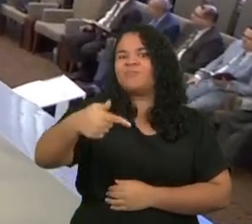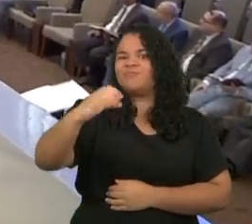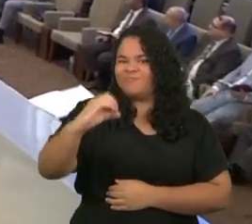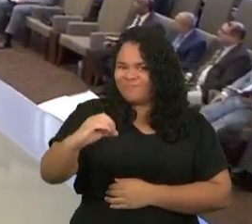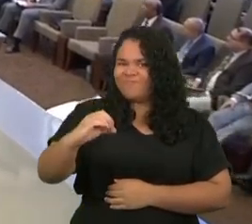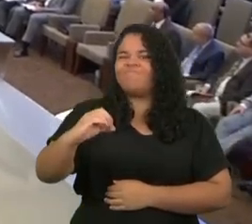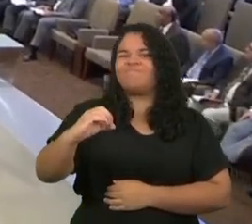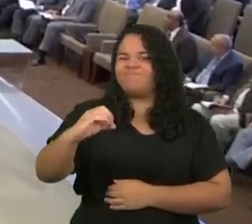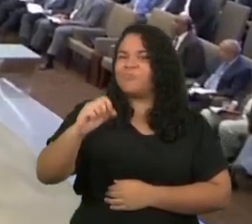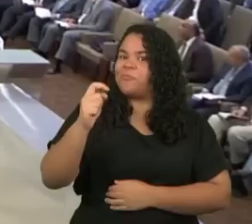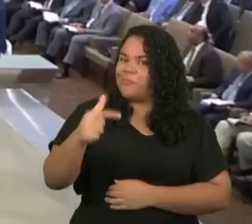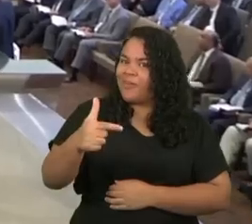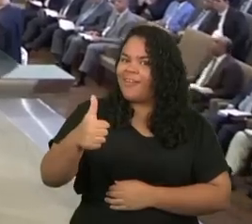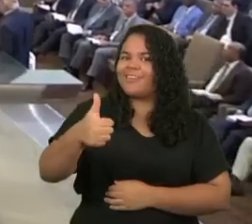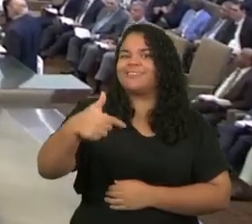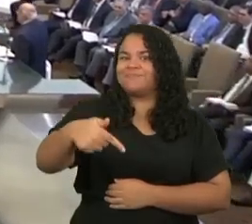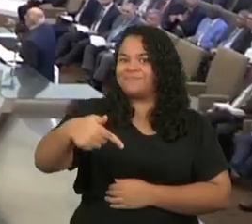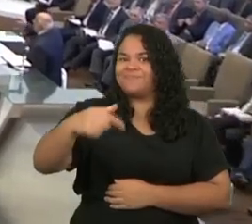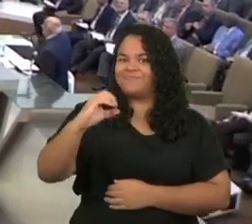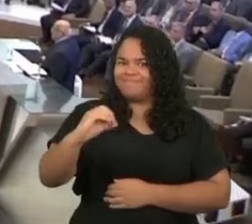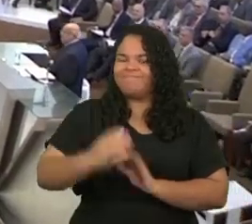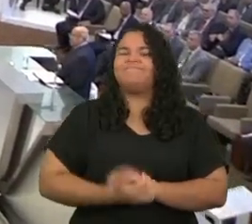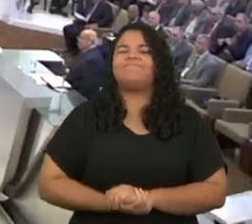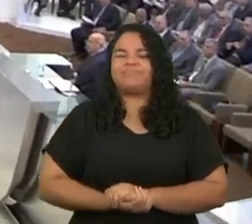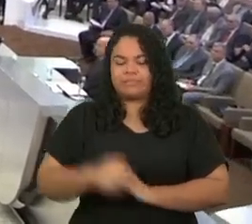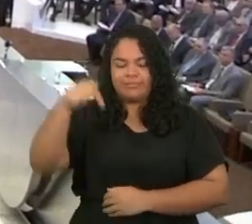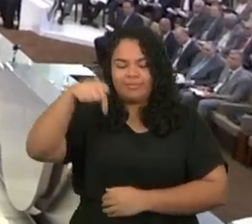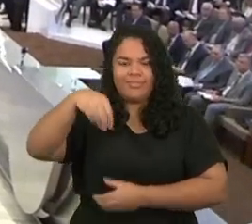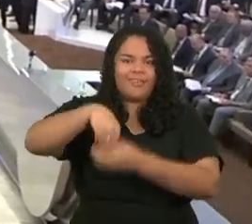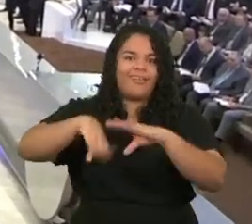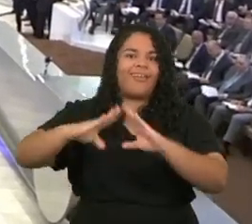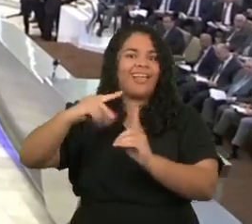também no mundo já nem se não tem mais limite